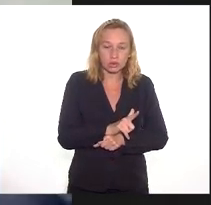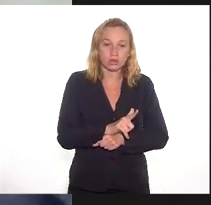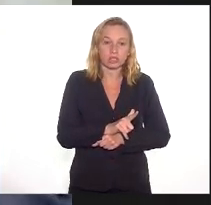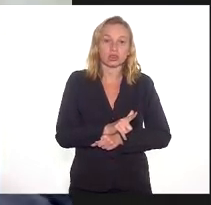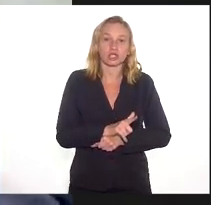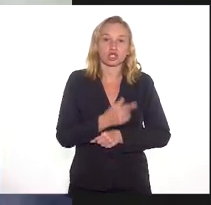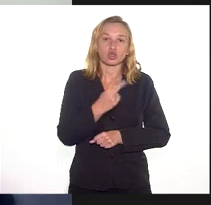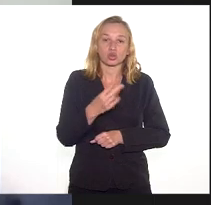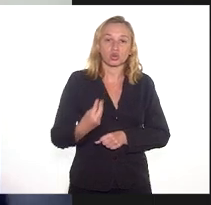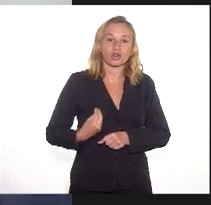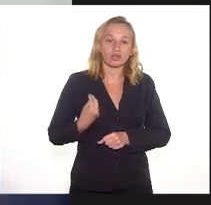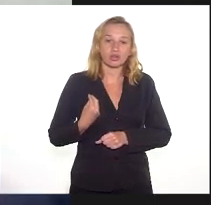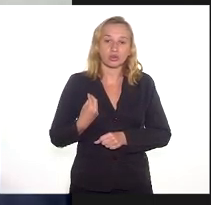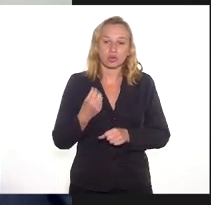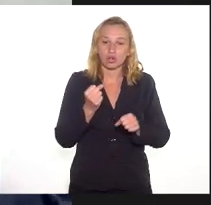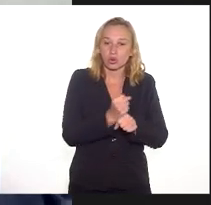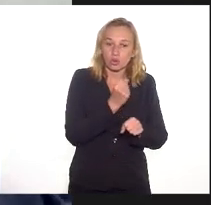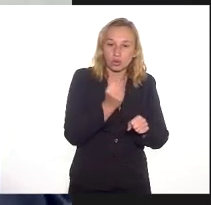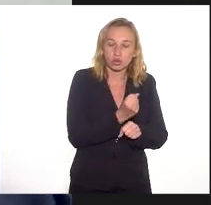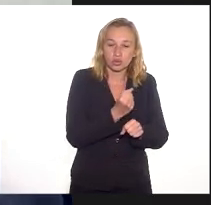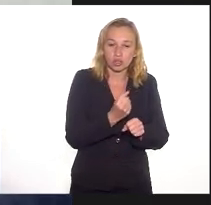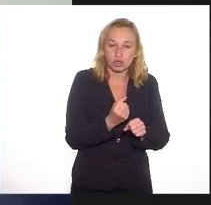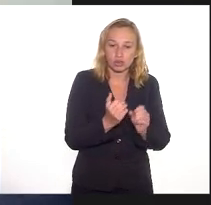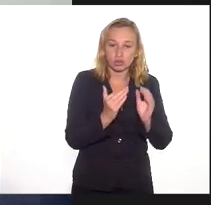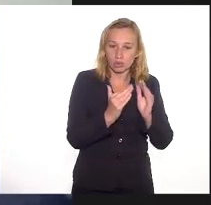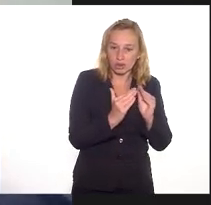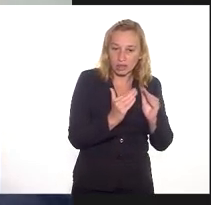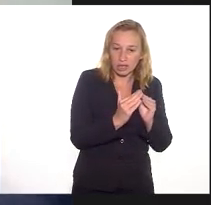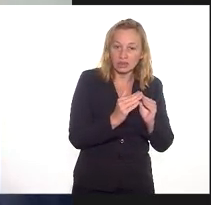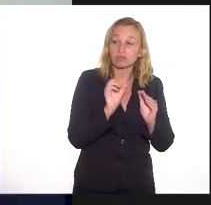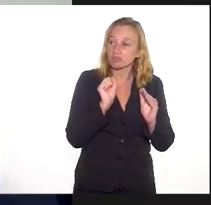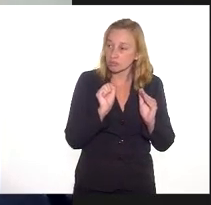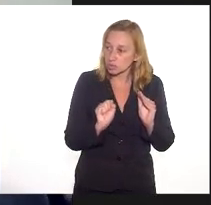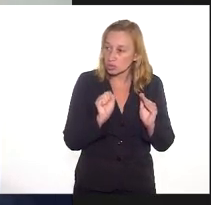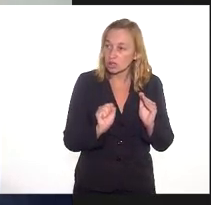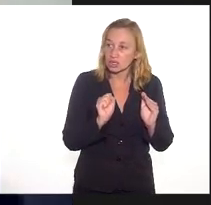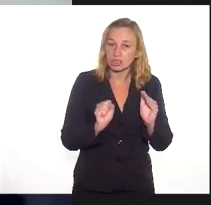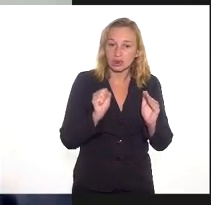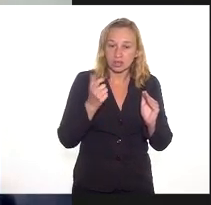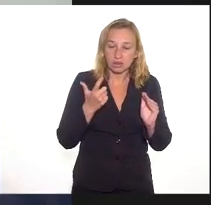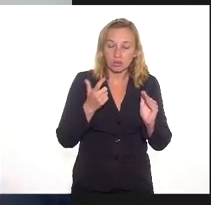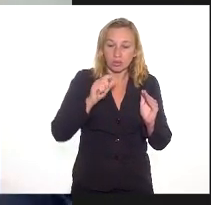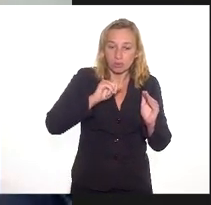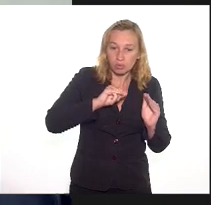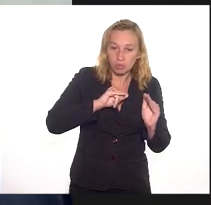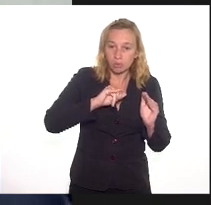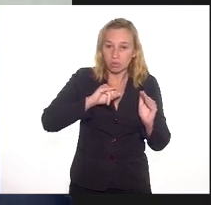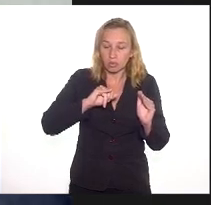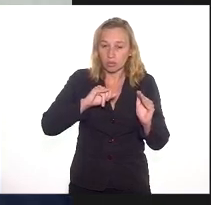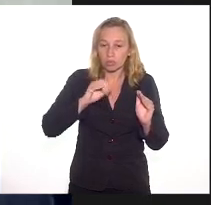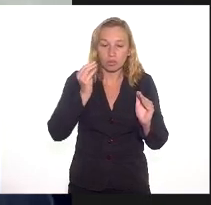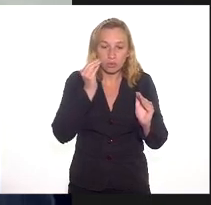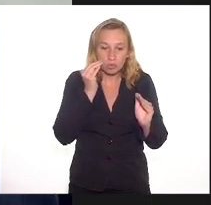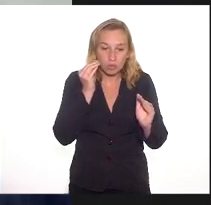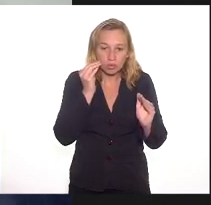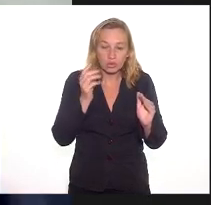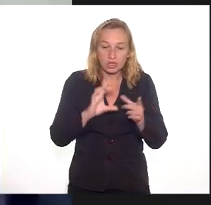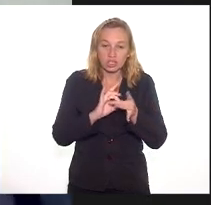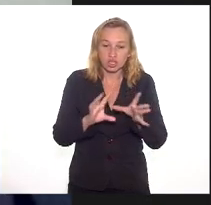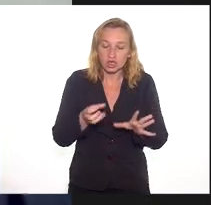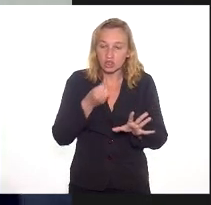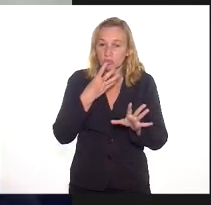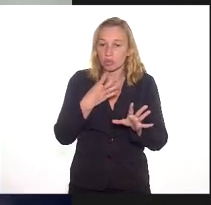da sua vida, construir um imóvel, ele vai poder ter a chance de deixar algo de bom, que